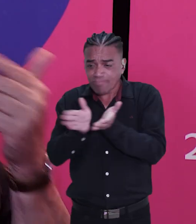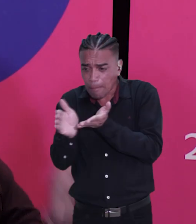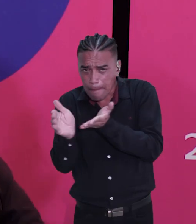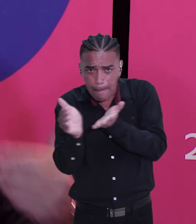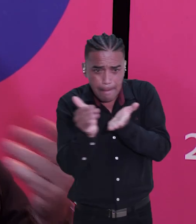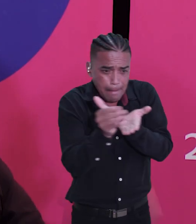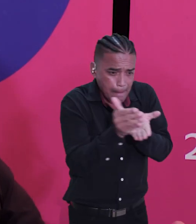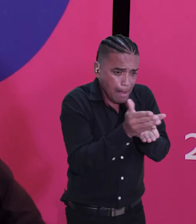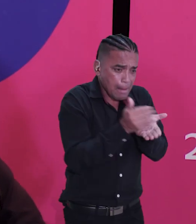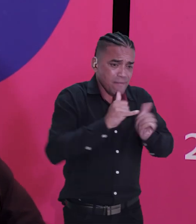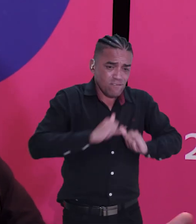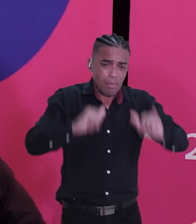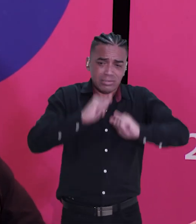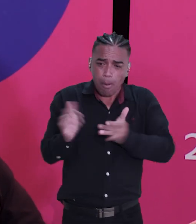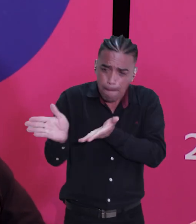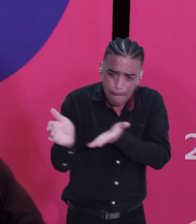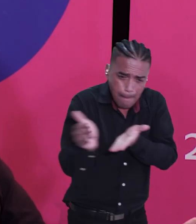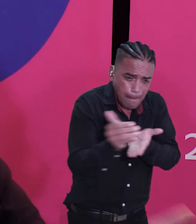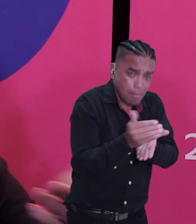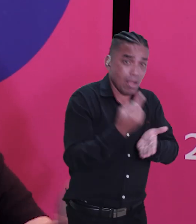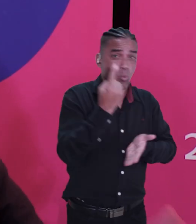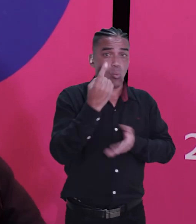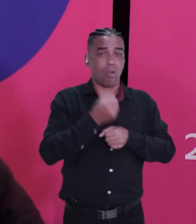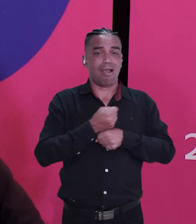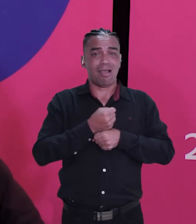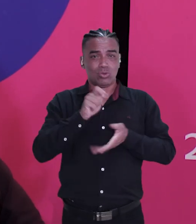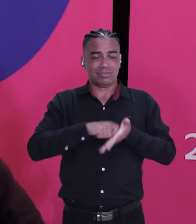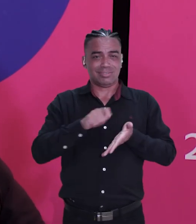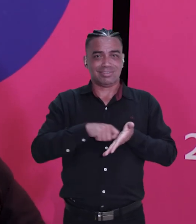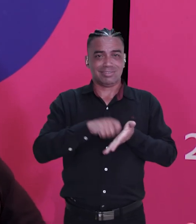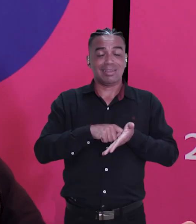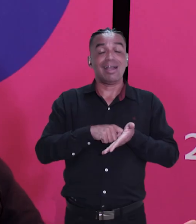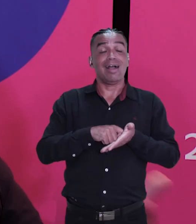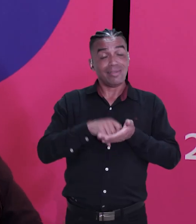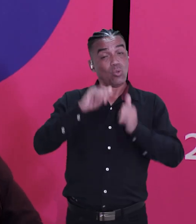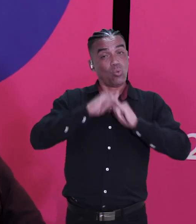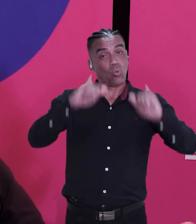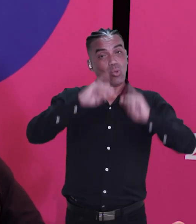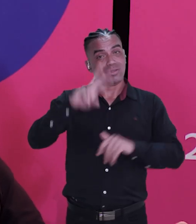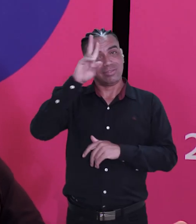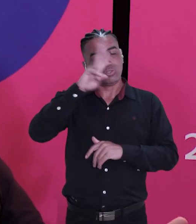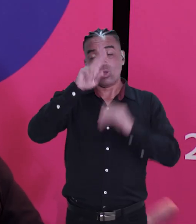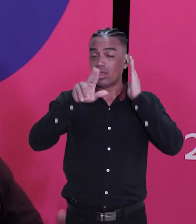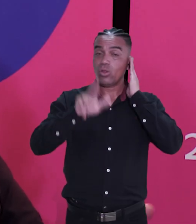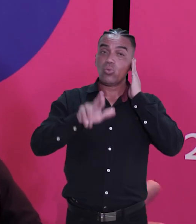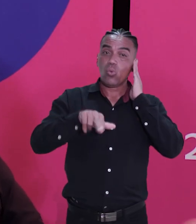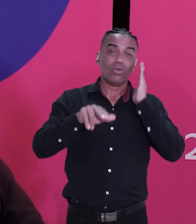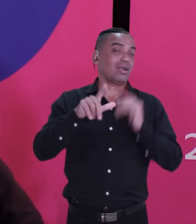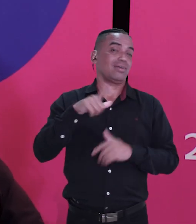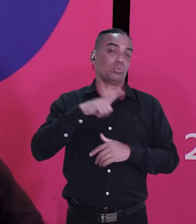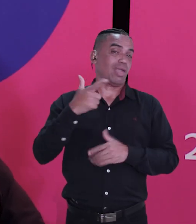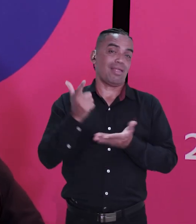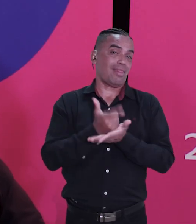capturando informação por informação, 1 ano escrevendo, e acabei contando essa história que nunca tinha